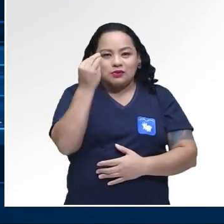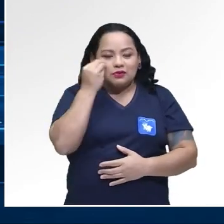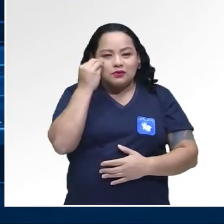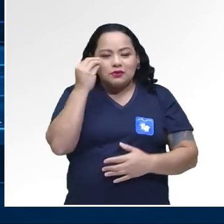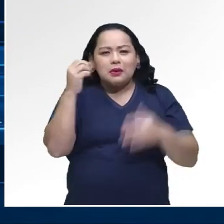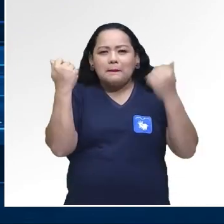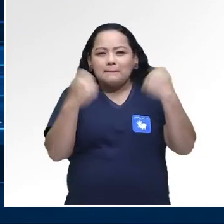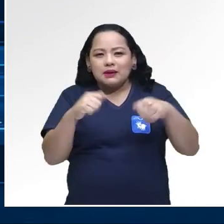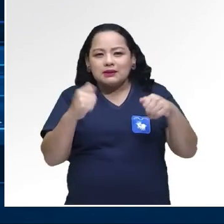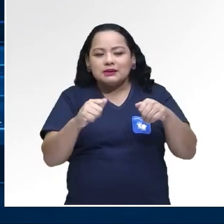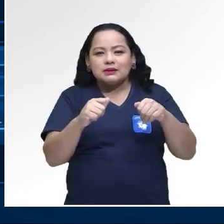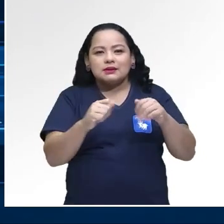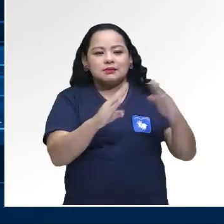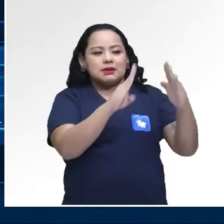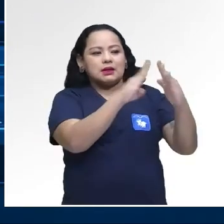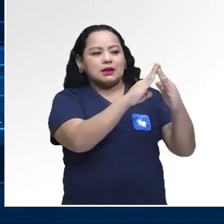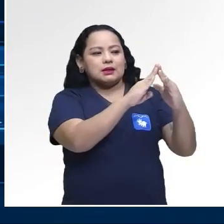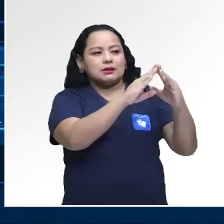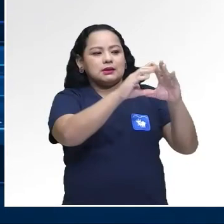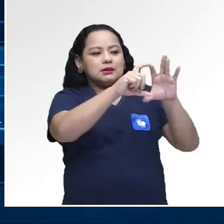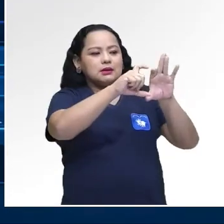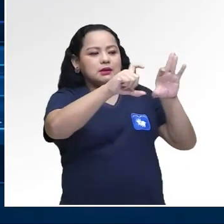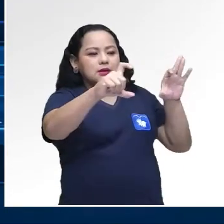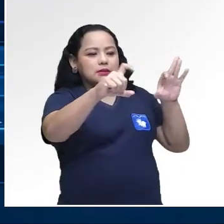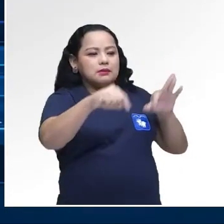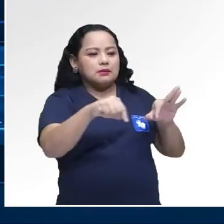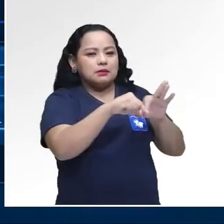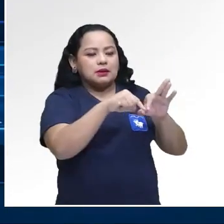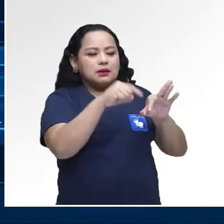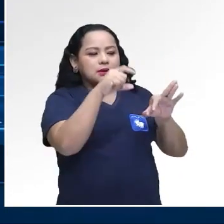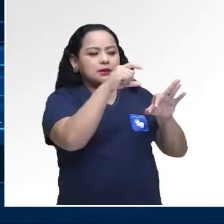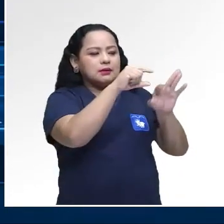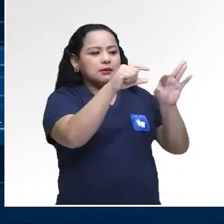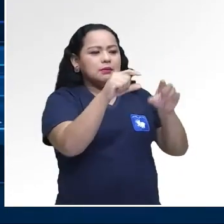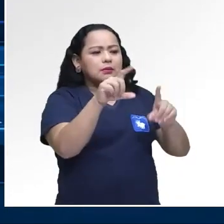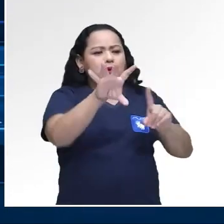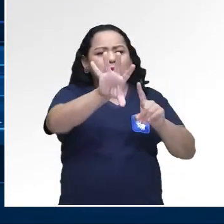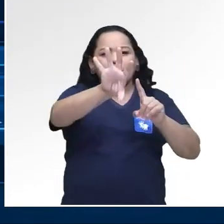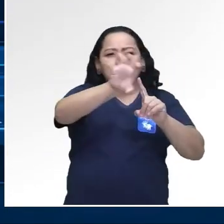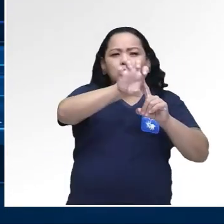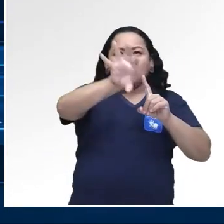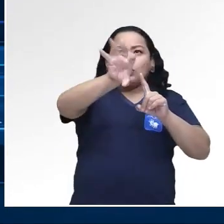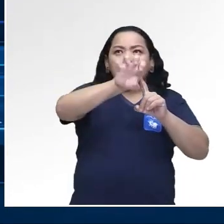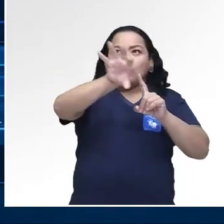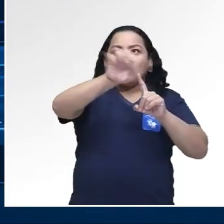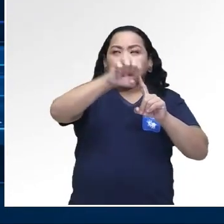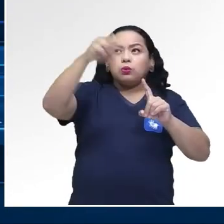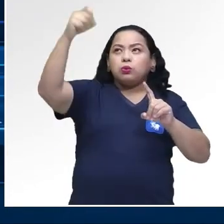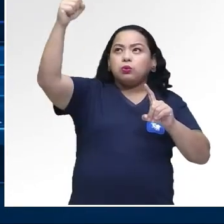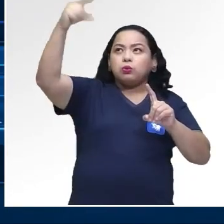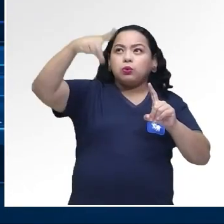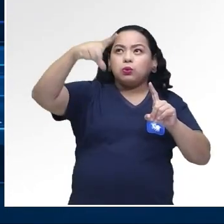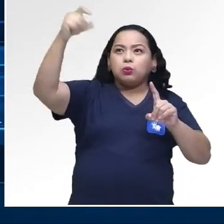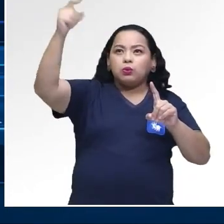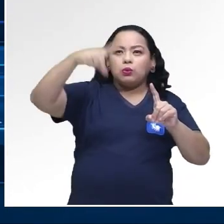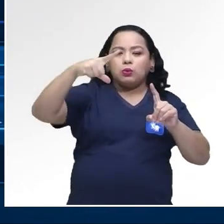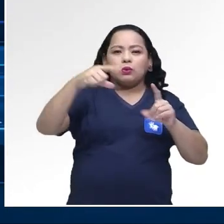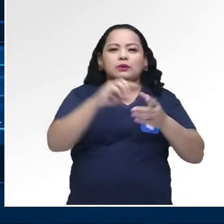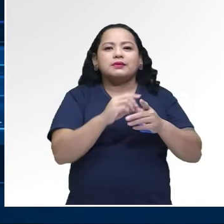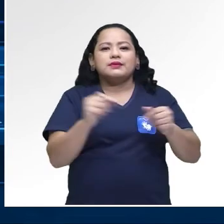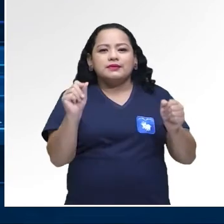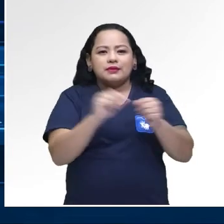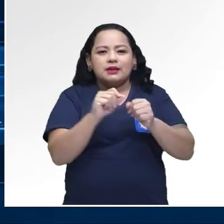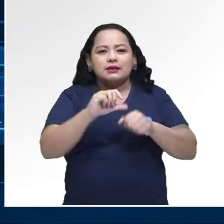das placas fotovoltaicas, né, onde elas vão ali absorver a energia, né, o calor que vem do sol e fazer